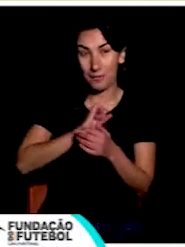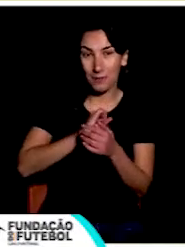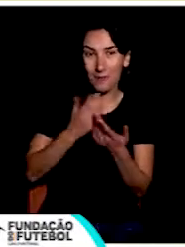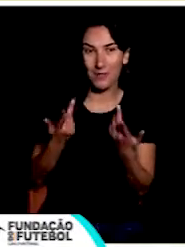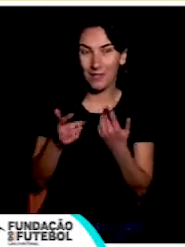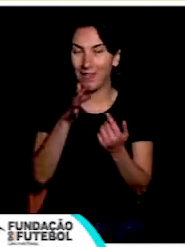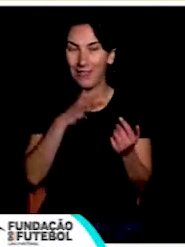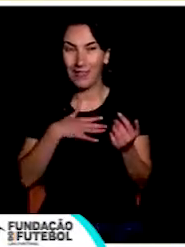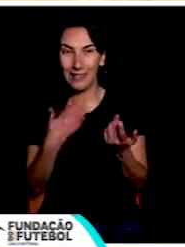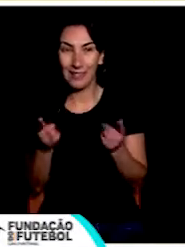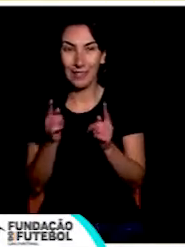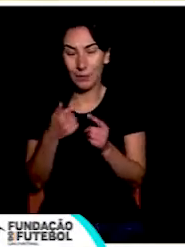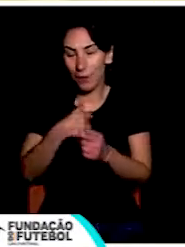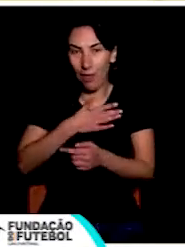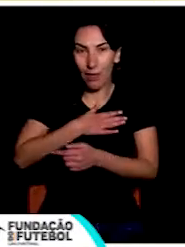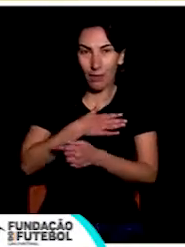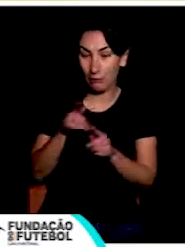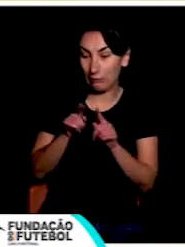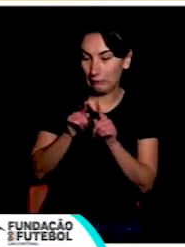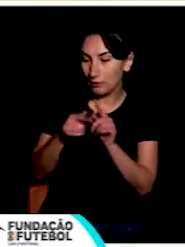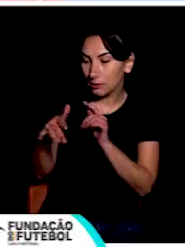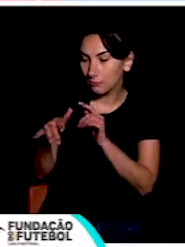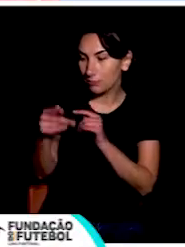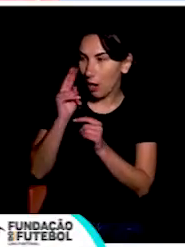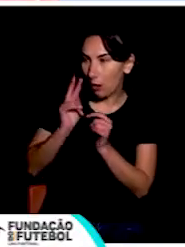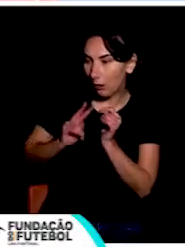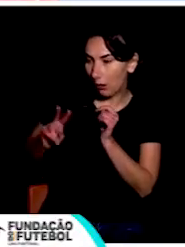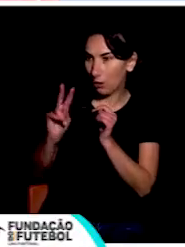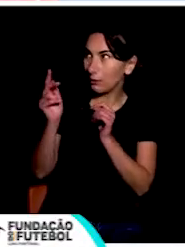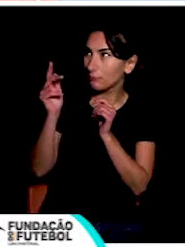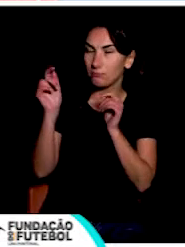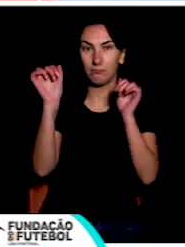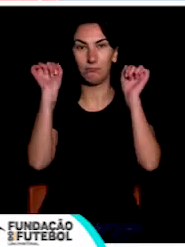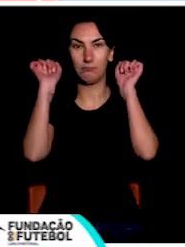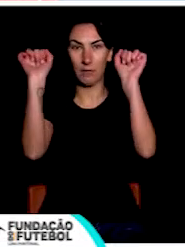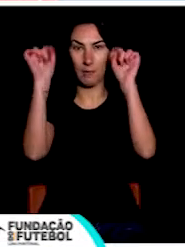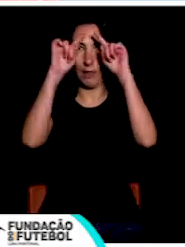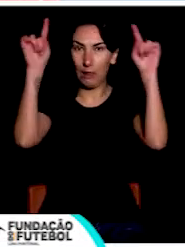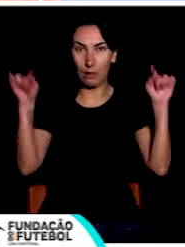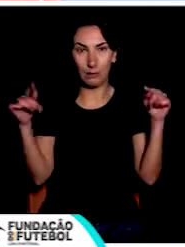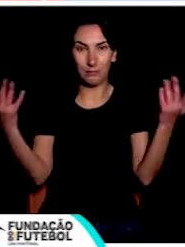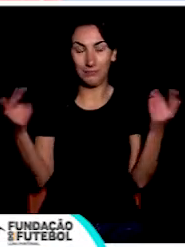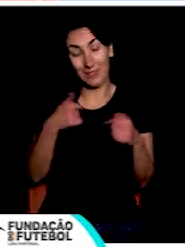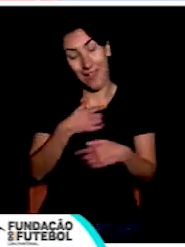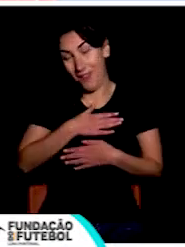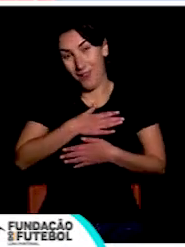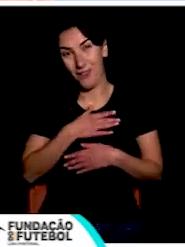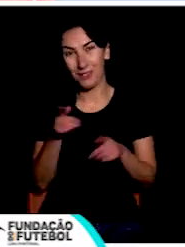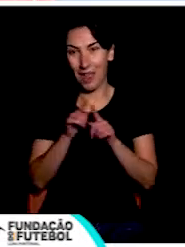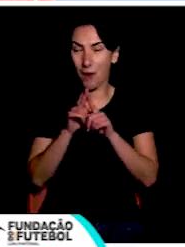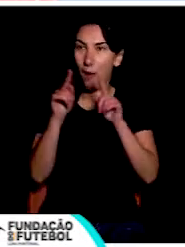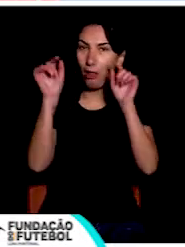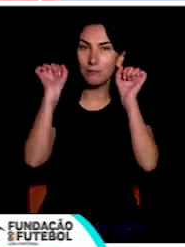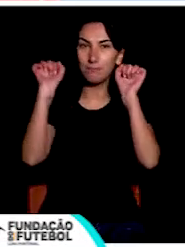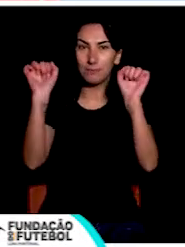brincar, é o que eu gosto de fazer, é puxar para dentro. Tive um espacinho e olhei para a baliza e pronto, é o que eu mais